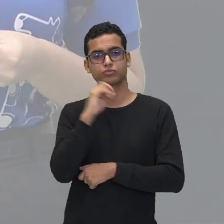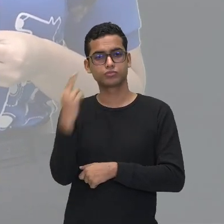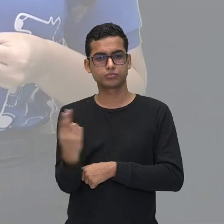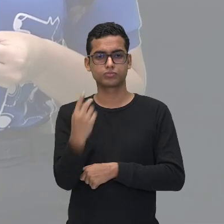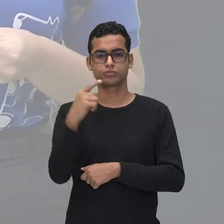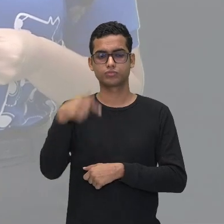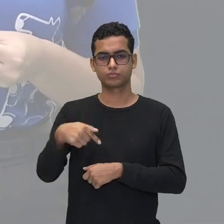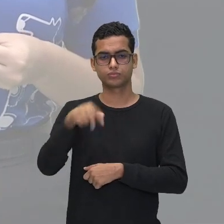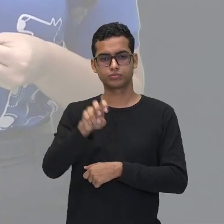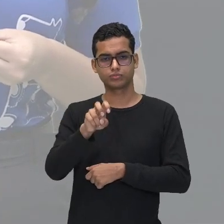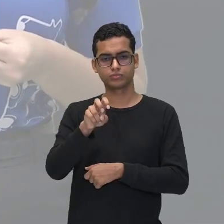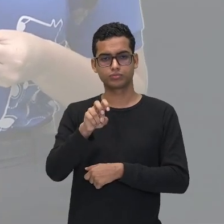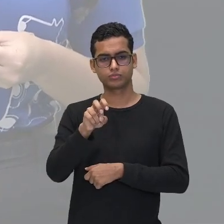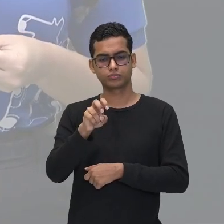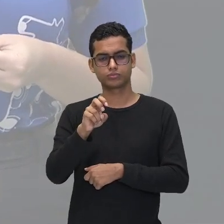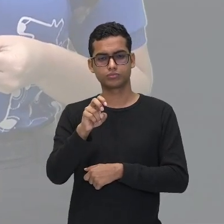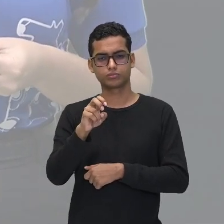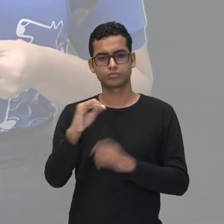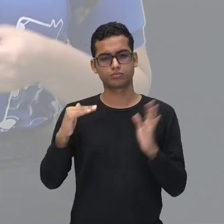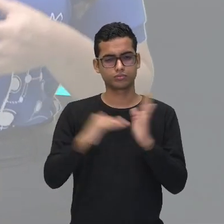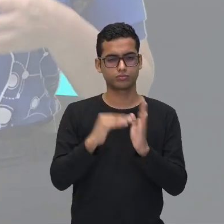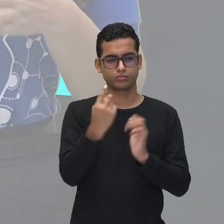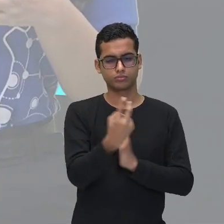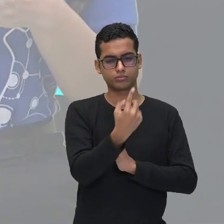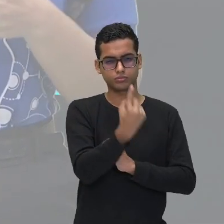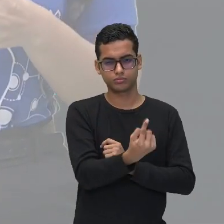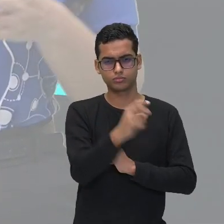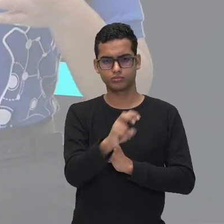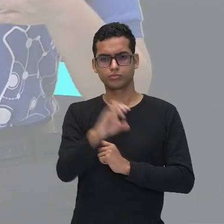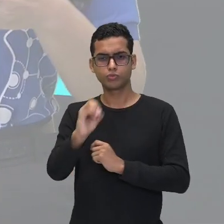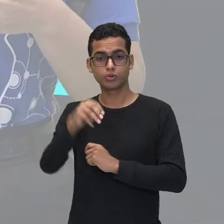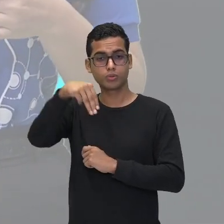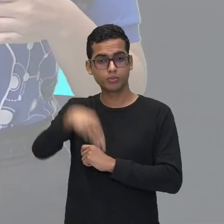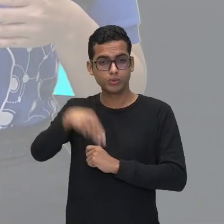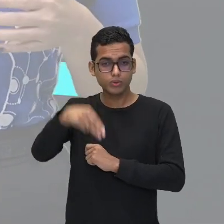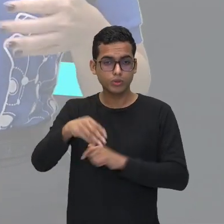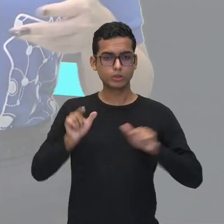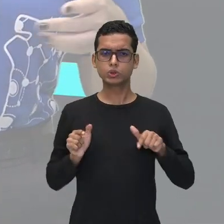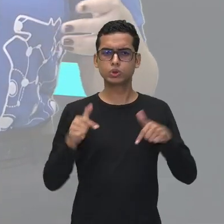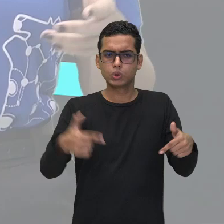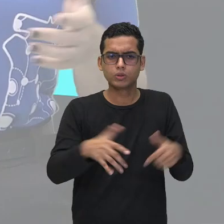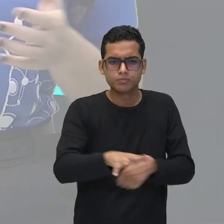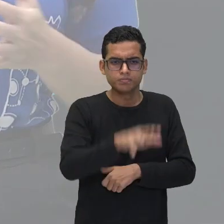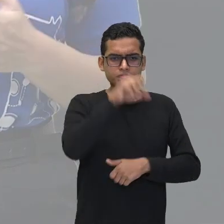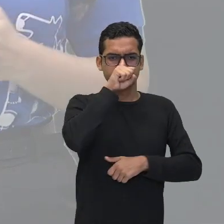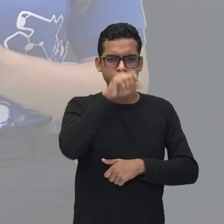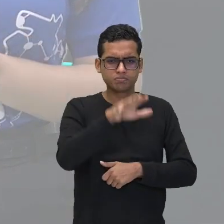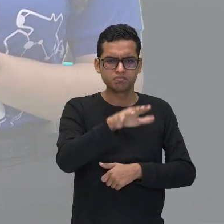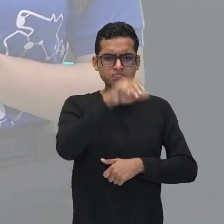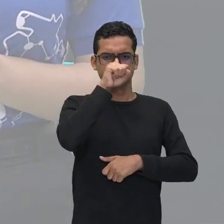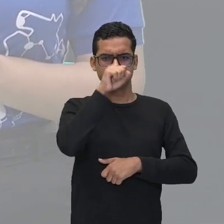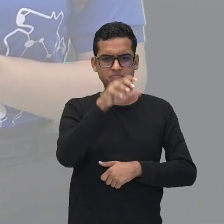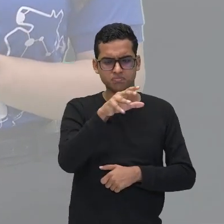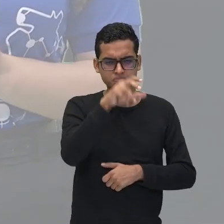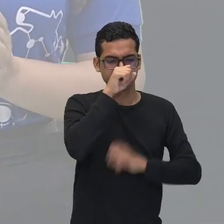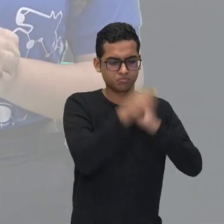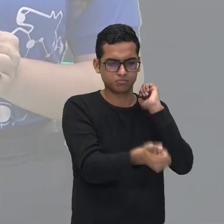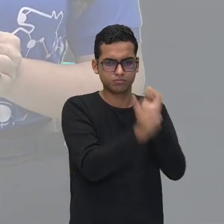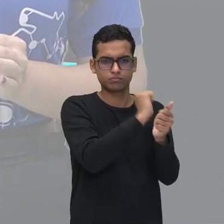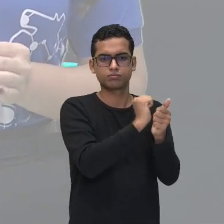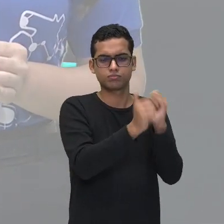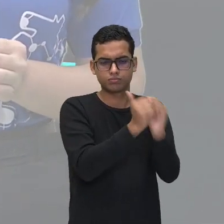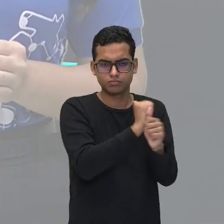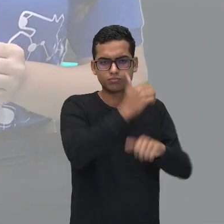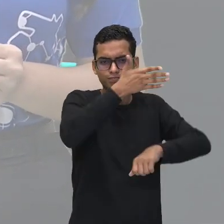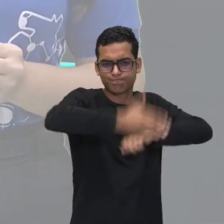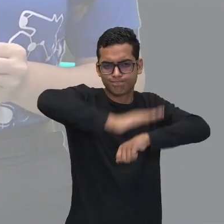física aeróbica de vigorosa intensidade. Então, esse tempo ele deve ser diluído ali durante a sua semana. Então, já